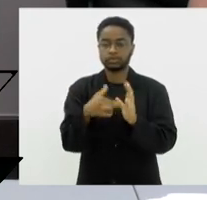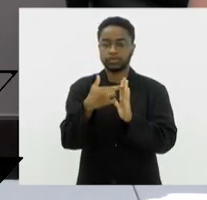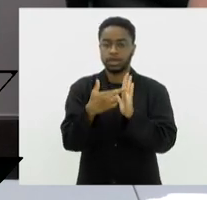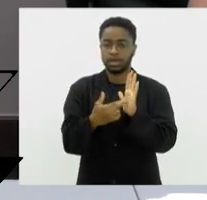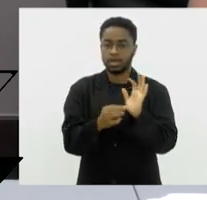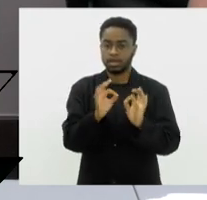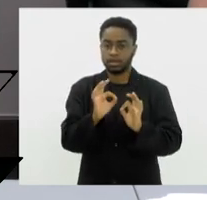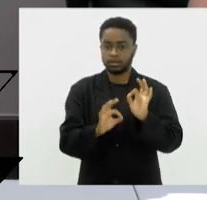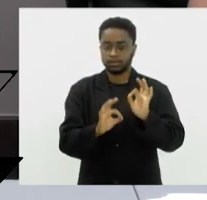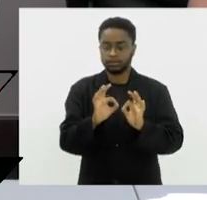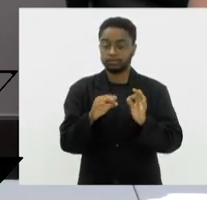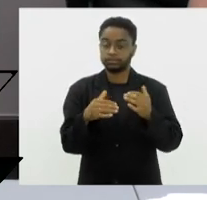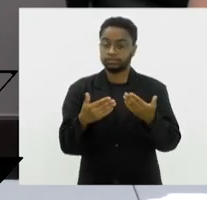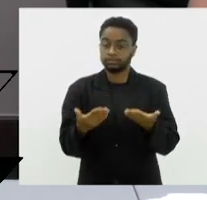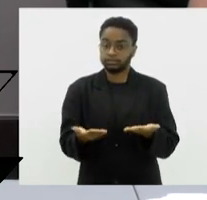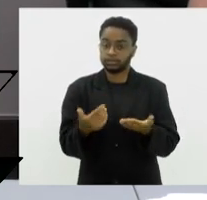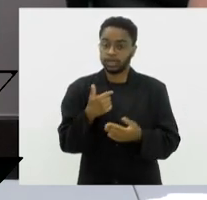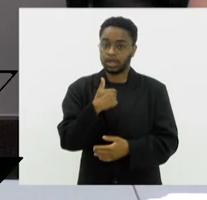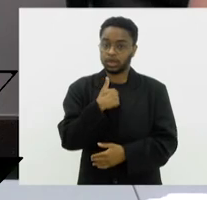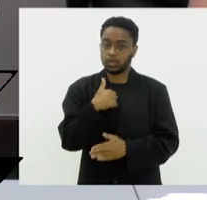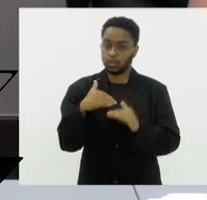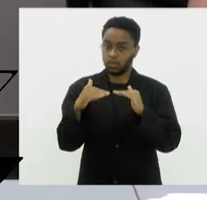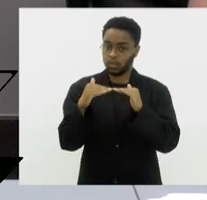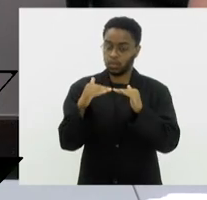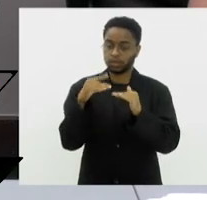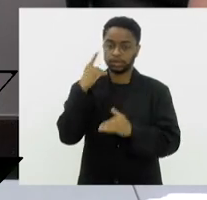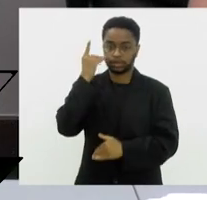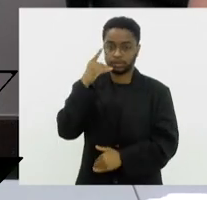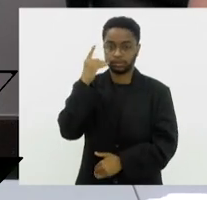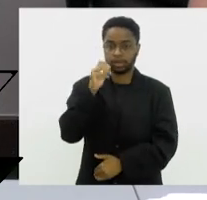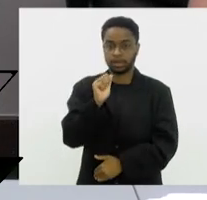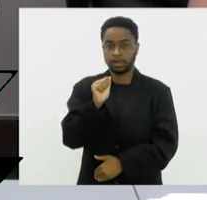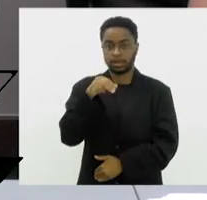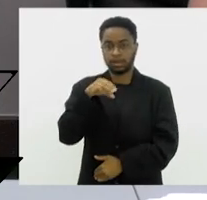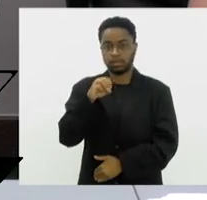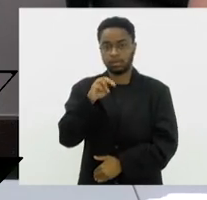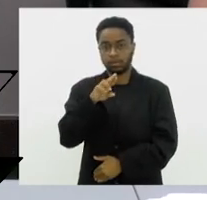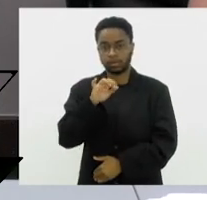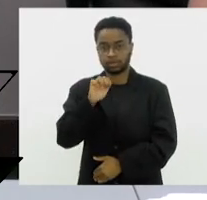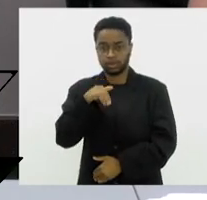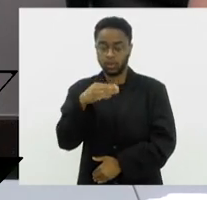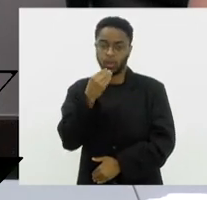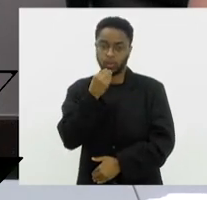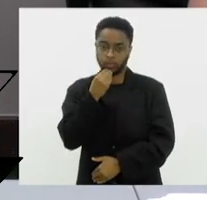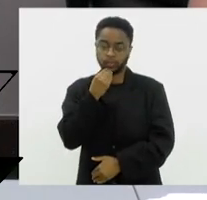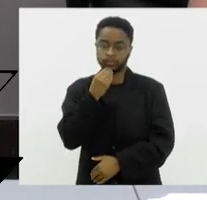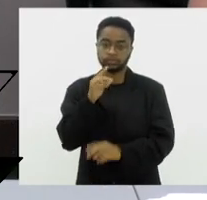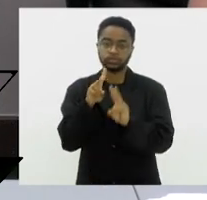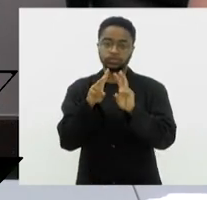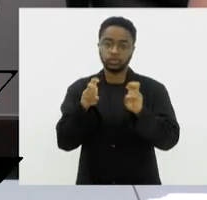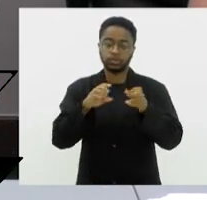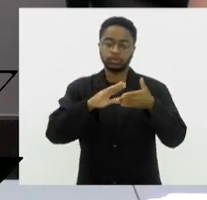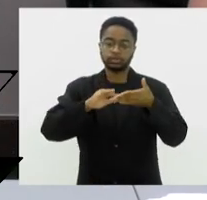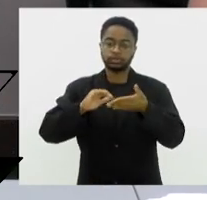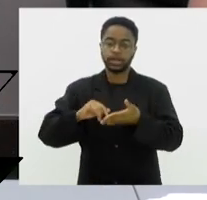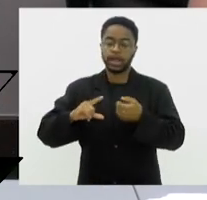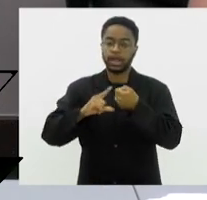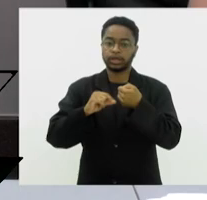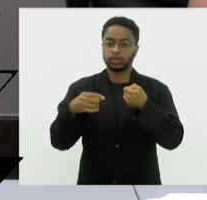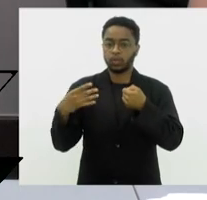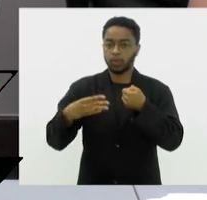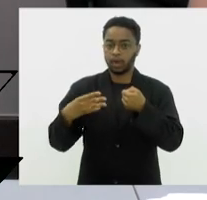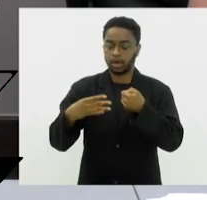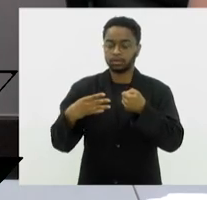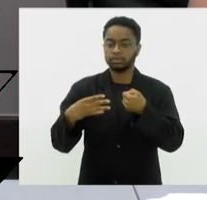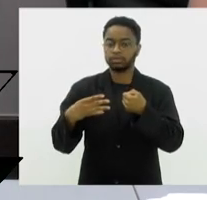regulamentar. Então, eu concordo com o deputado Amorim claramente em relação às supressões dos artigos